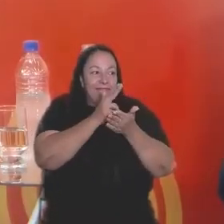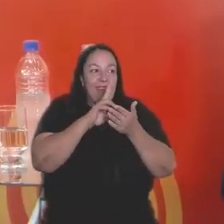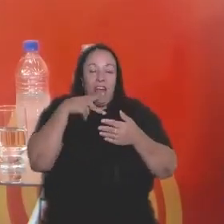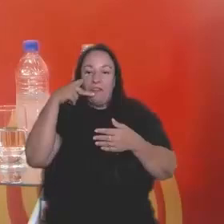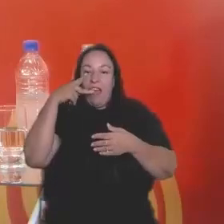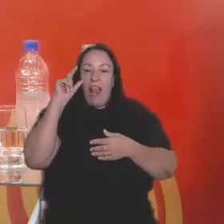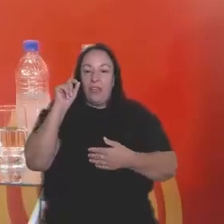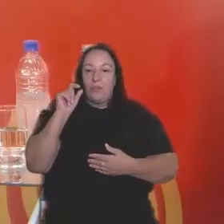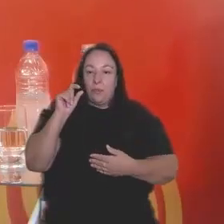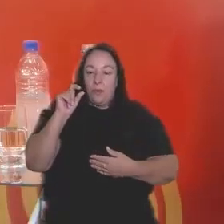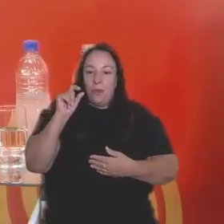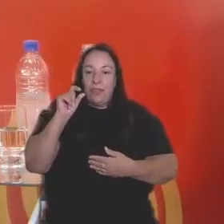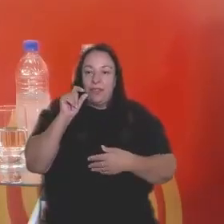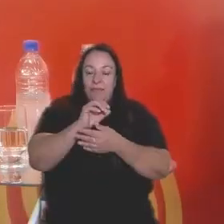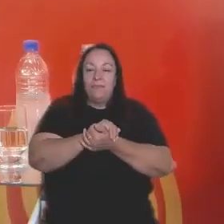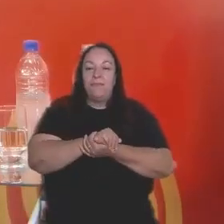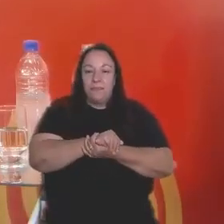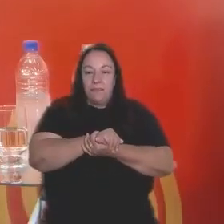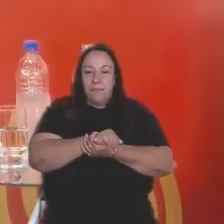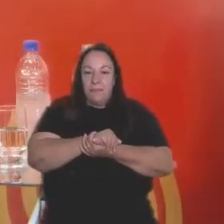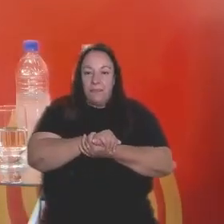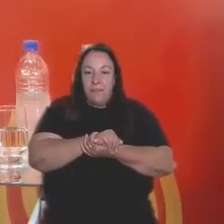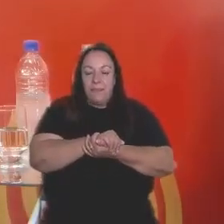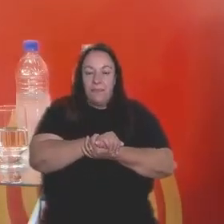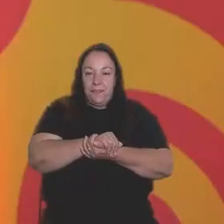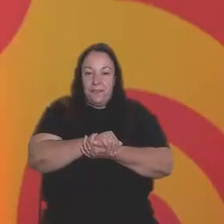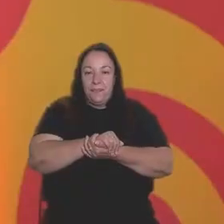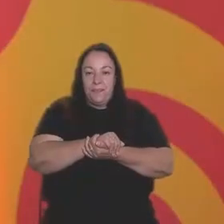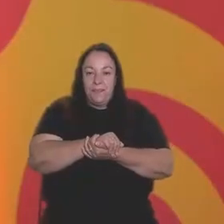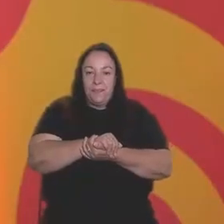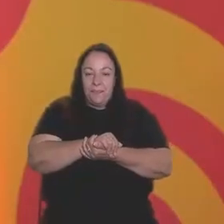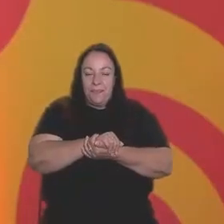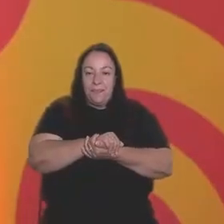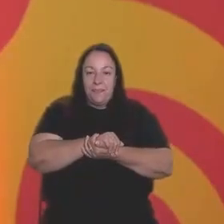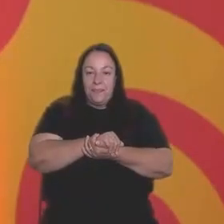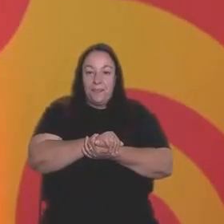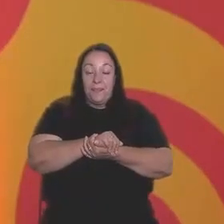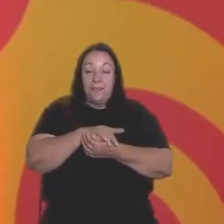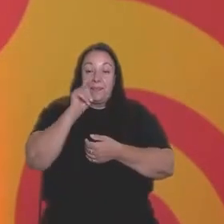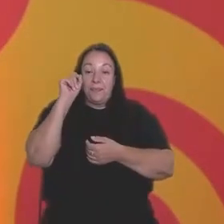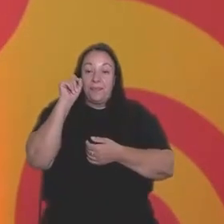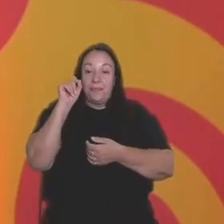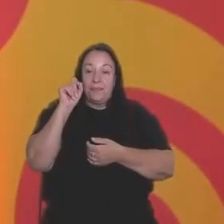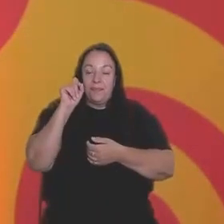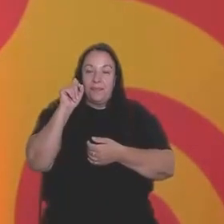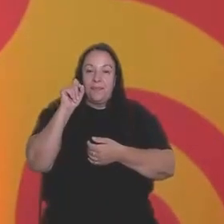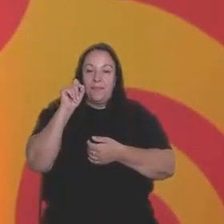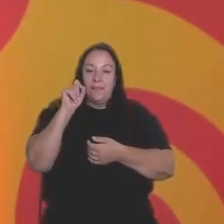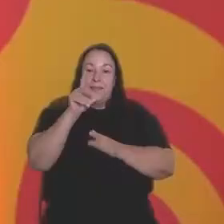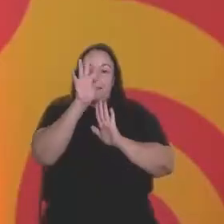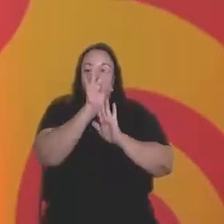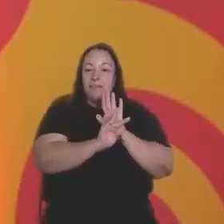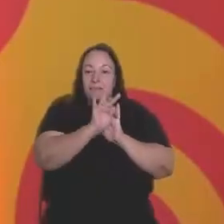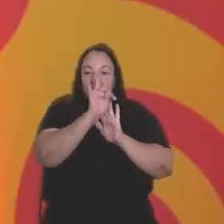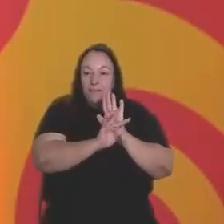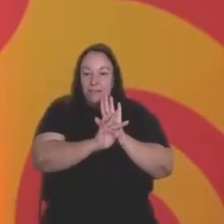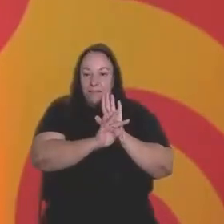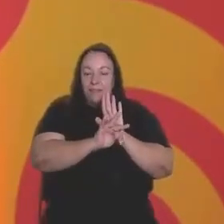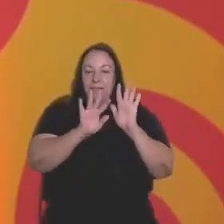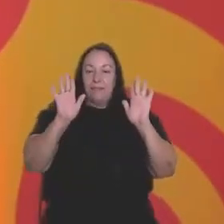um pouquinho desse processo criativo. É bem interessante, porque quando a gente está com o texto em